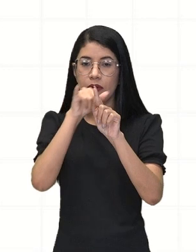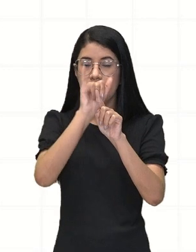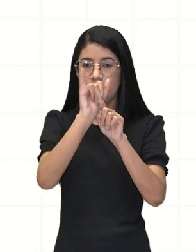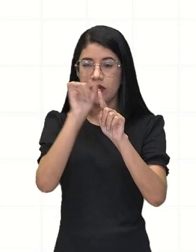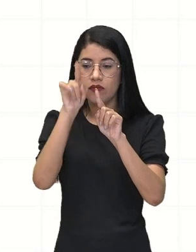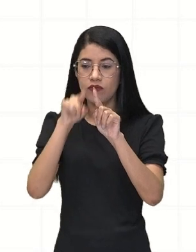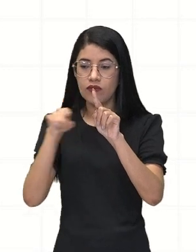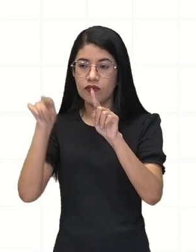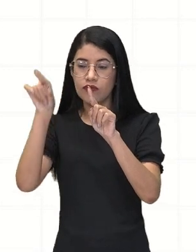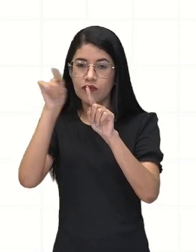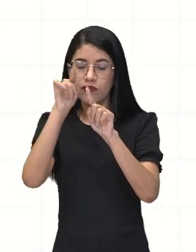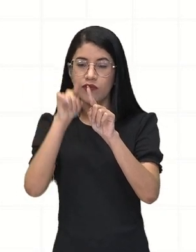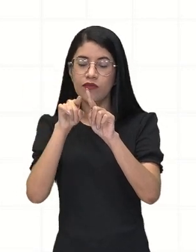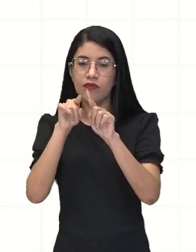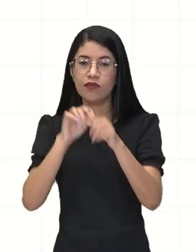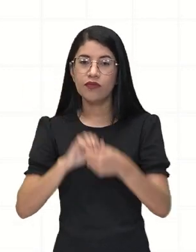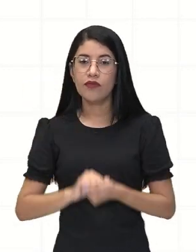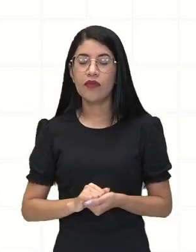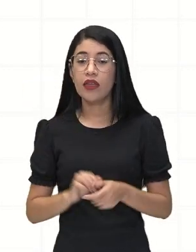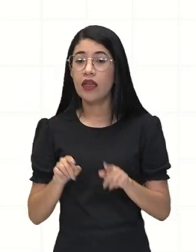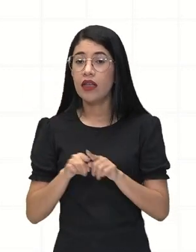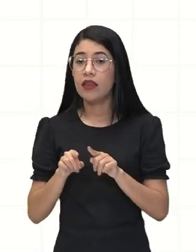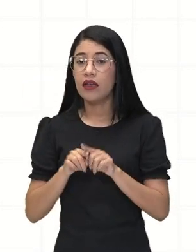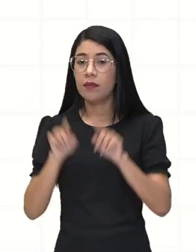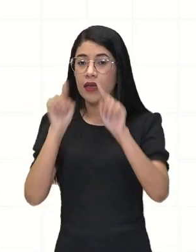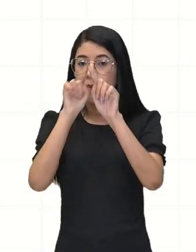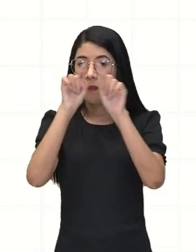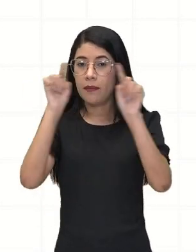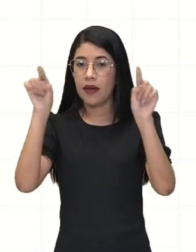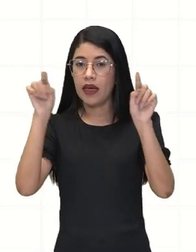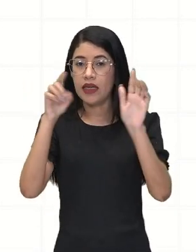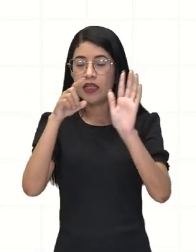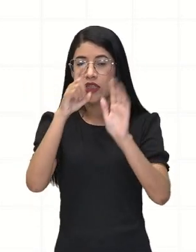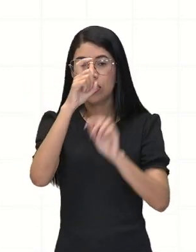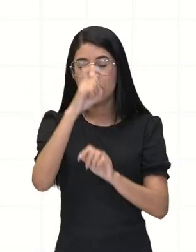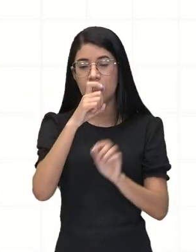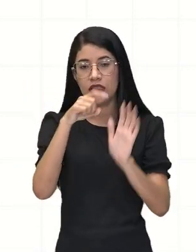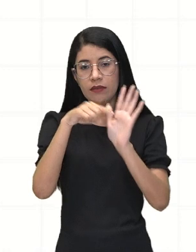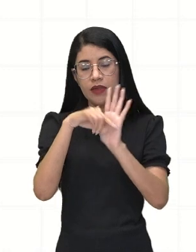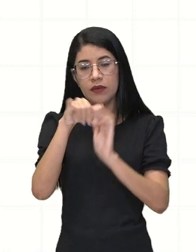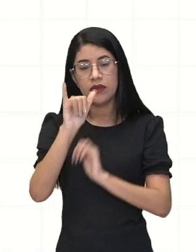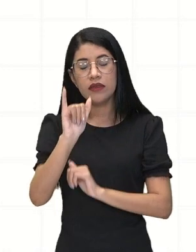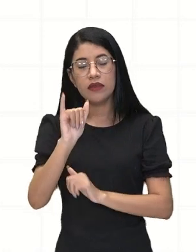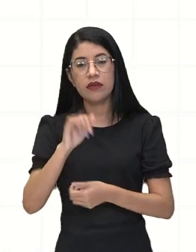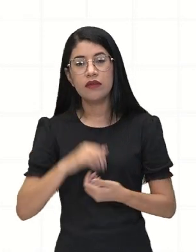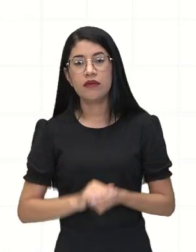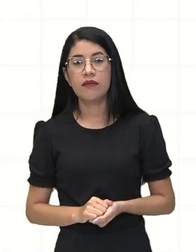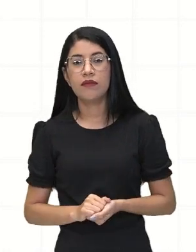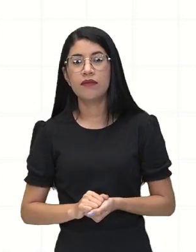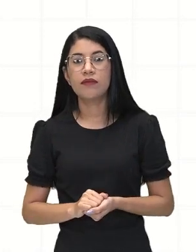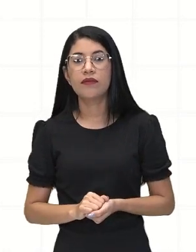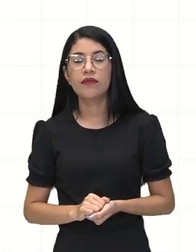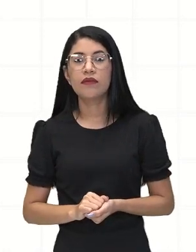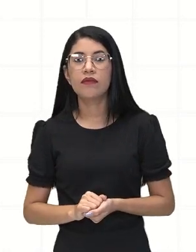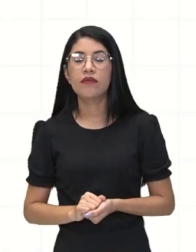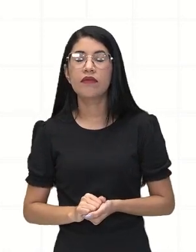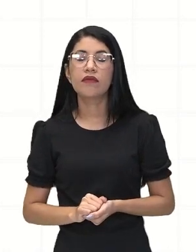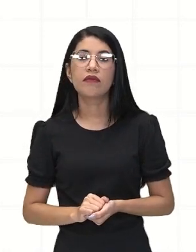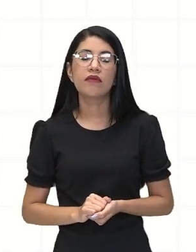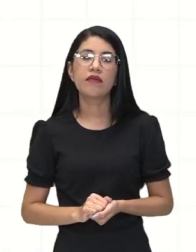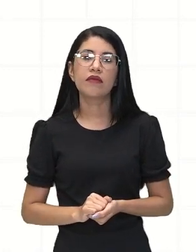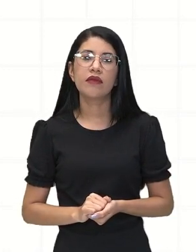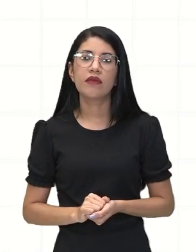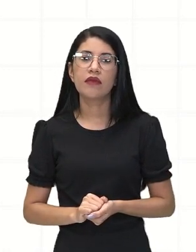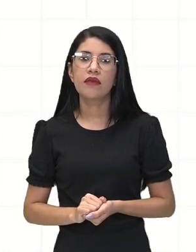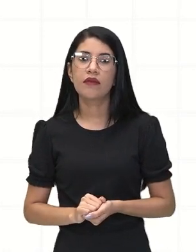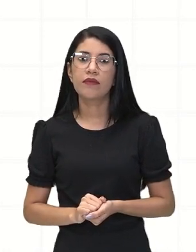menos y e aqui em cima também ficou x menos y, porque eu retirei essa fração desse quadrado. Então, a